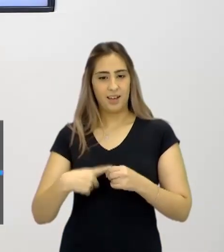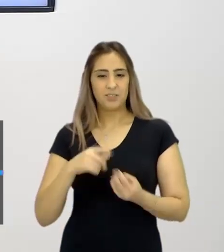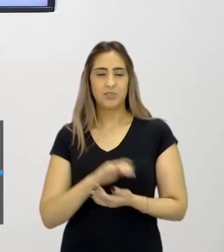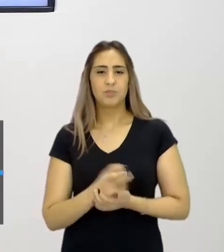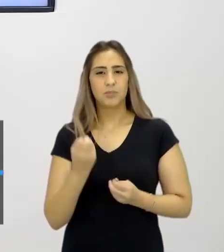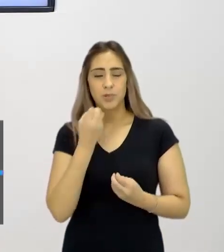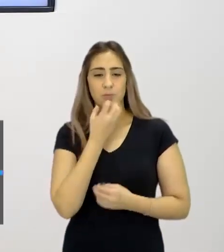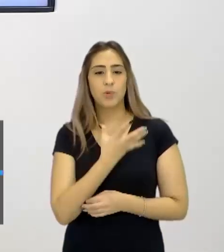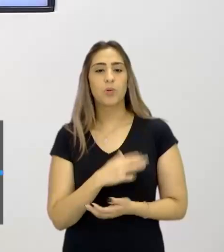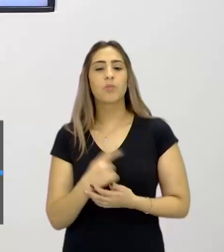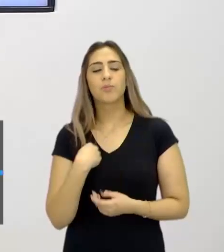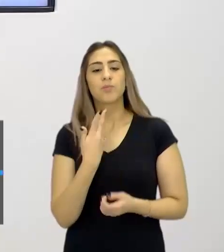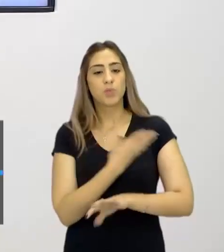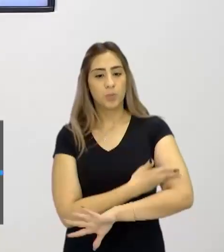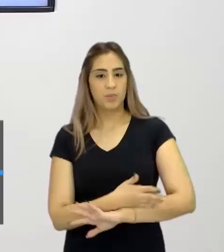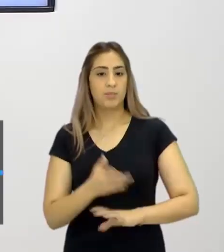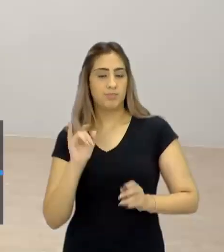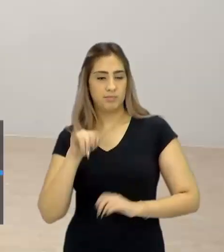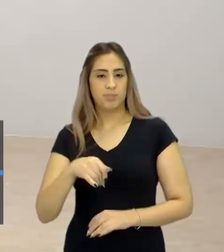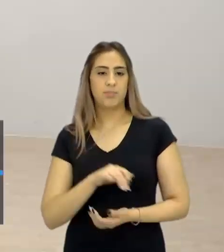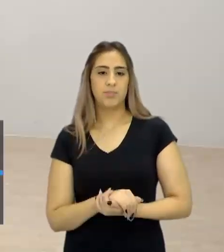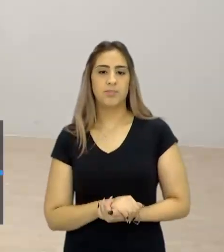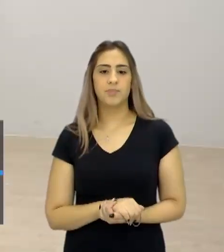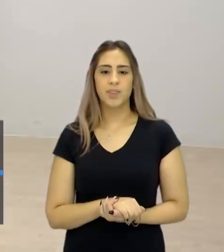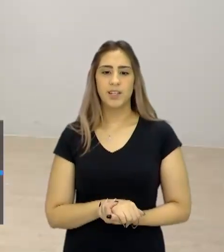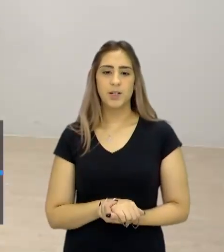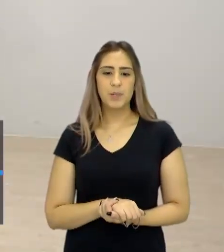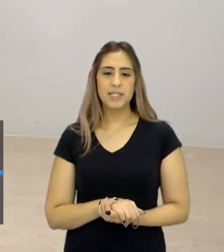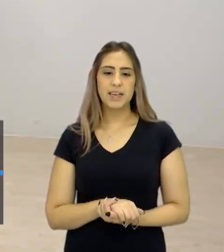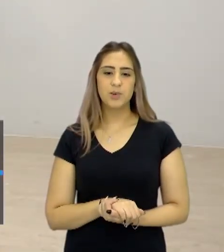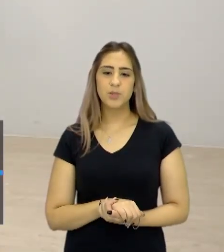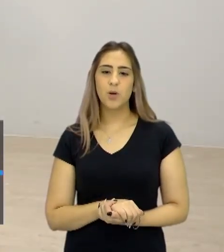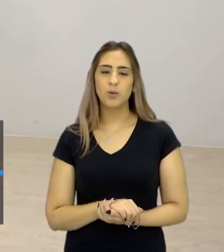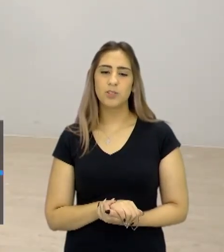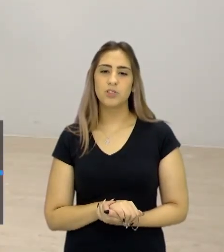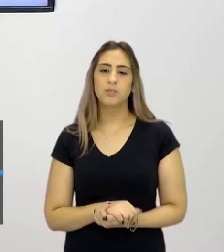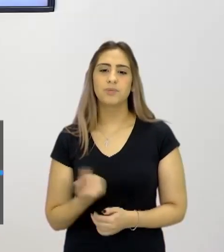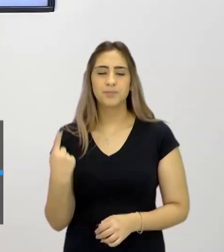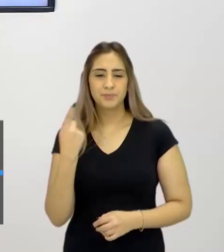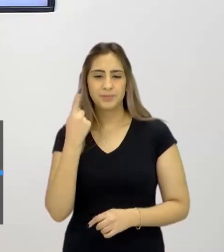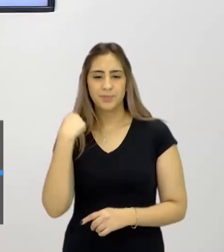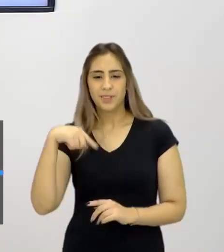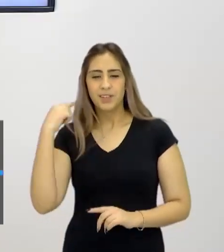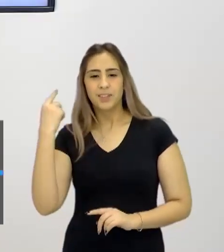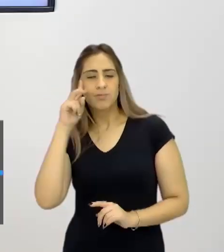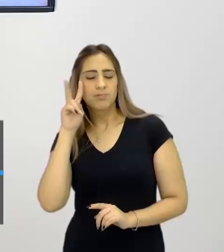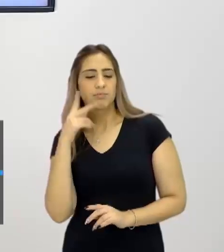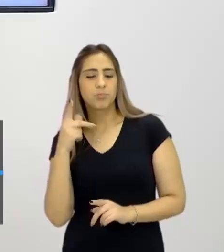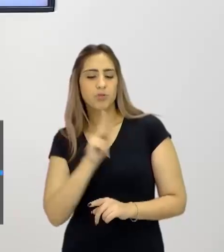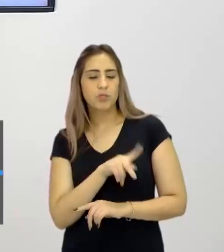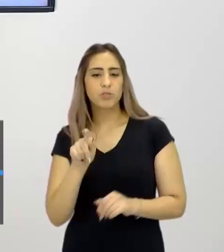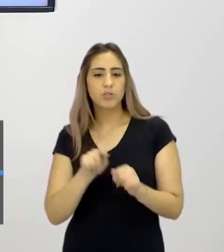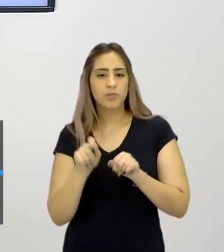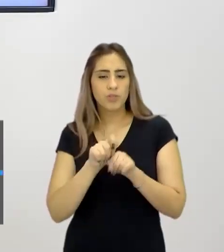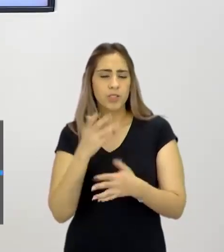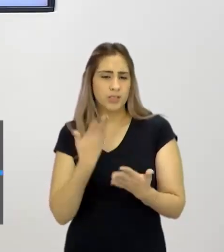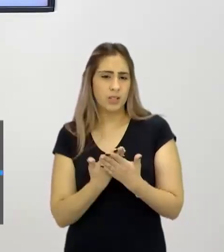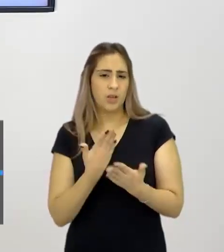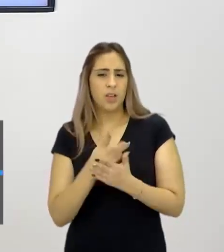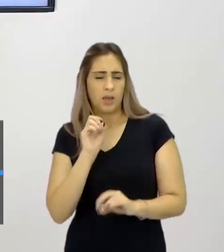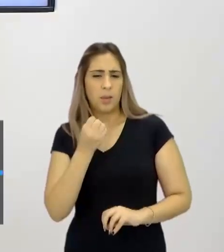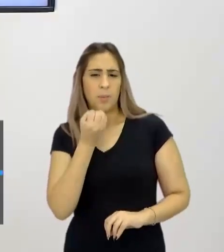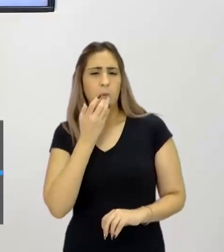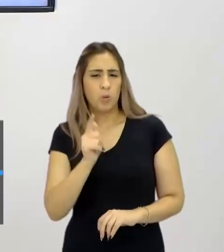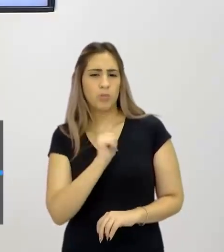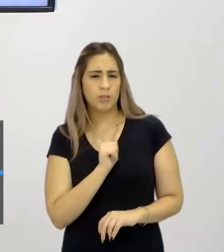bom. Vamos começar, Letícia? Vamos sim. Vamos ver como que você está de razão. Outro dia o professor Tony fez uma aula, diz, é bom